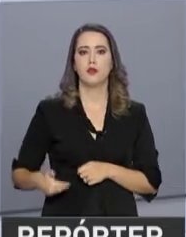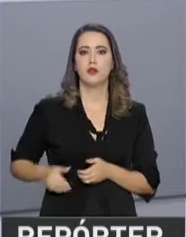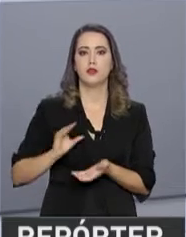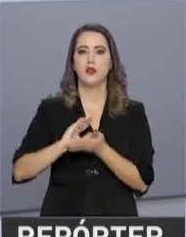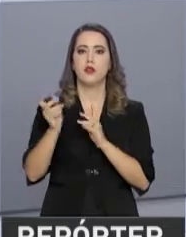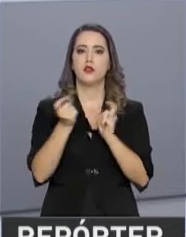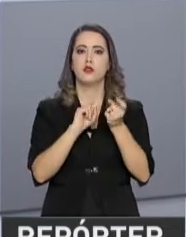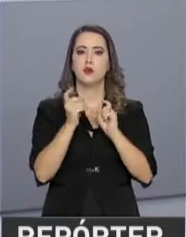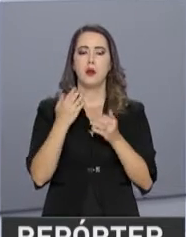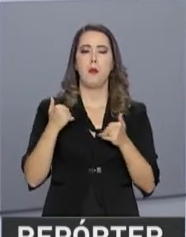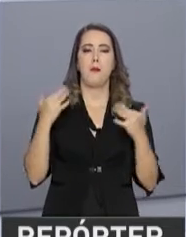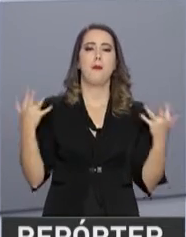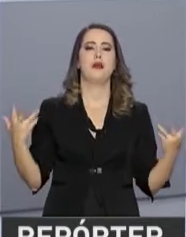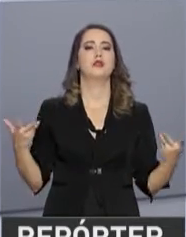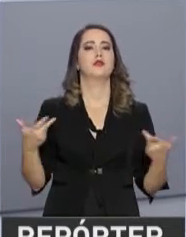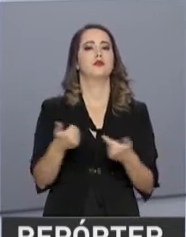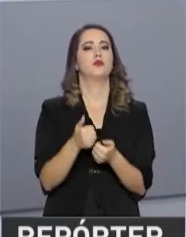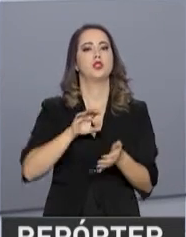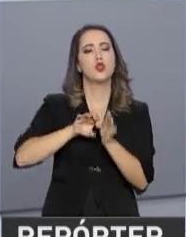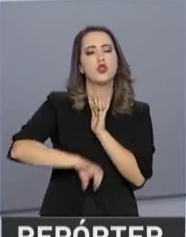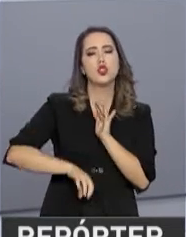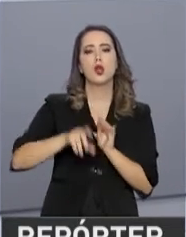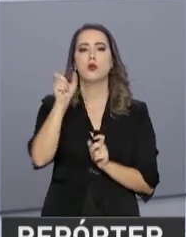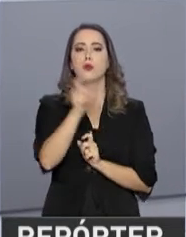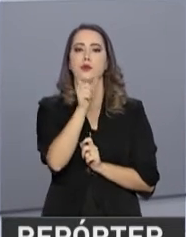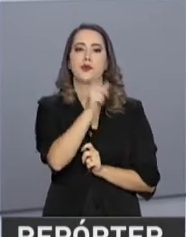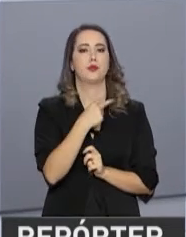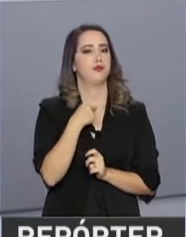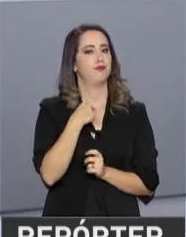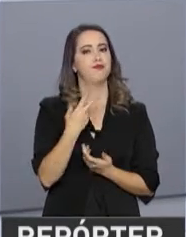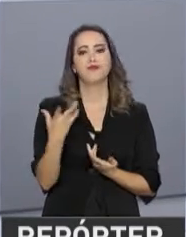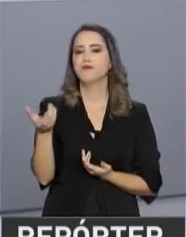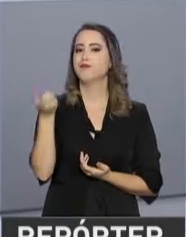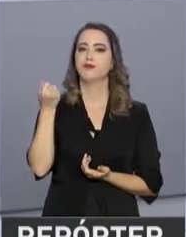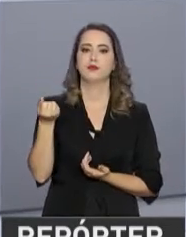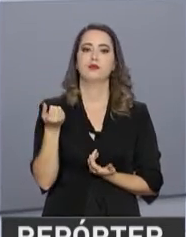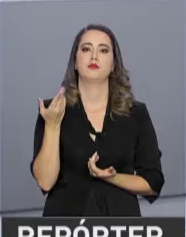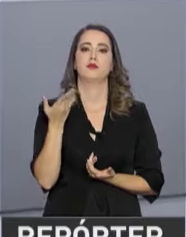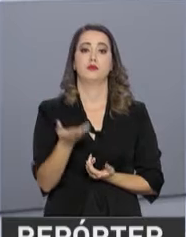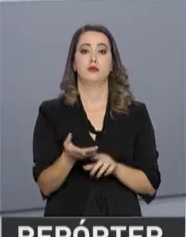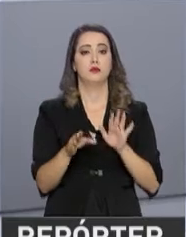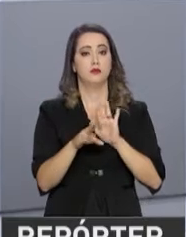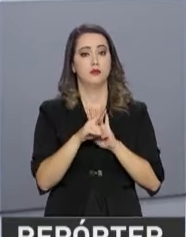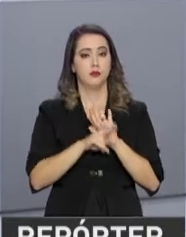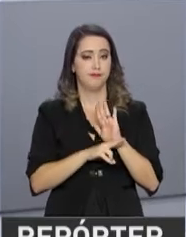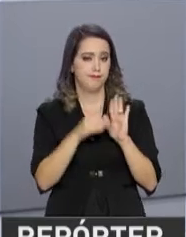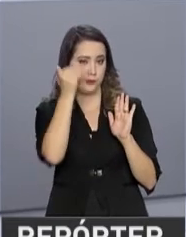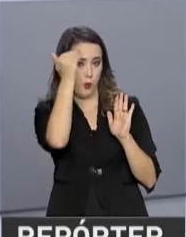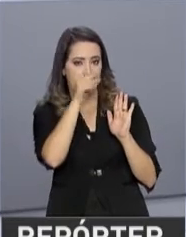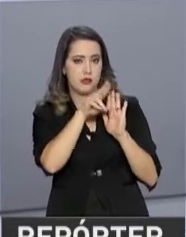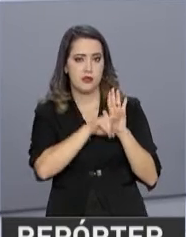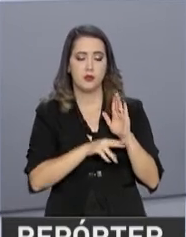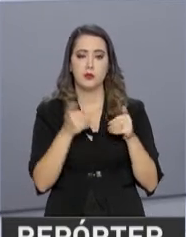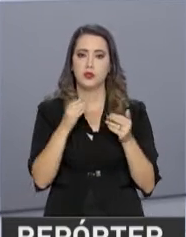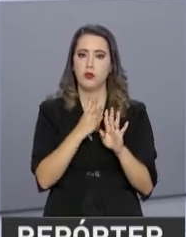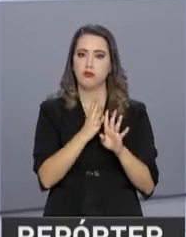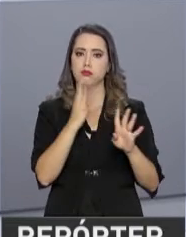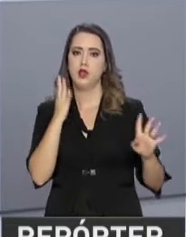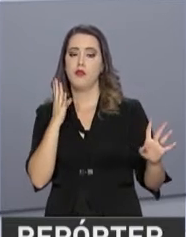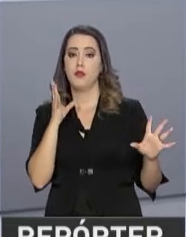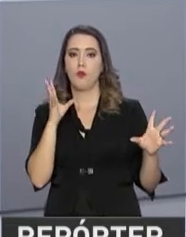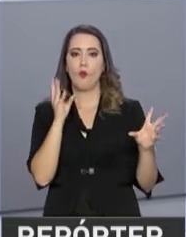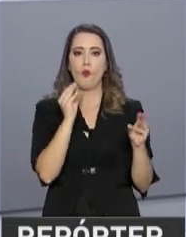na gestão mais eficiente retirando pessoas que não se enquadram nos critérios do programa com isso a fila de espera foi